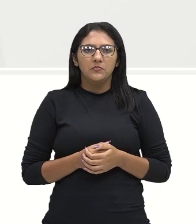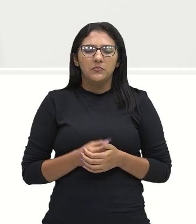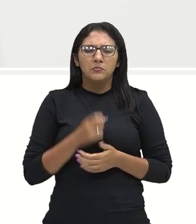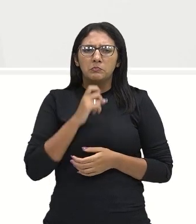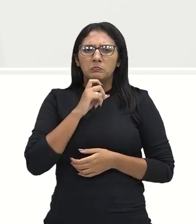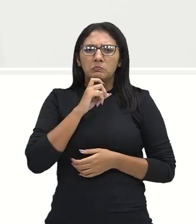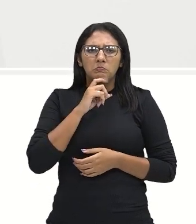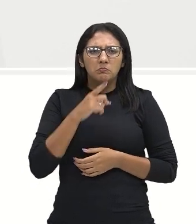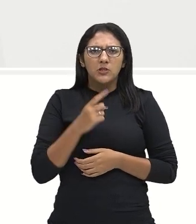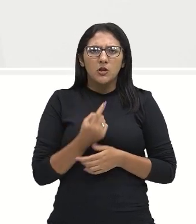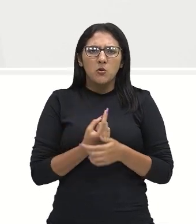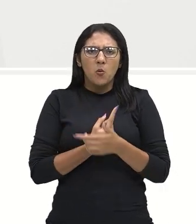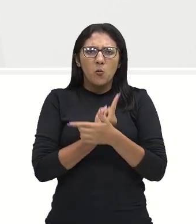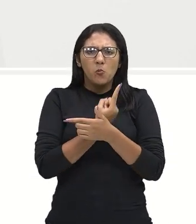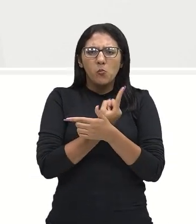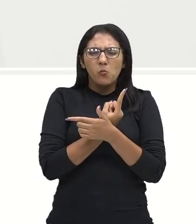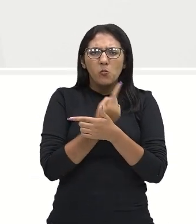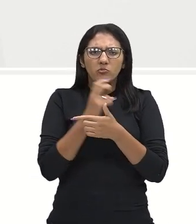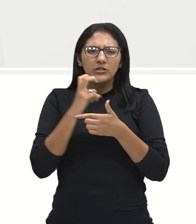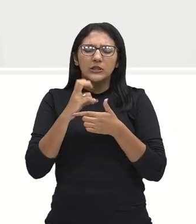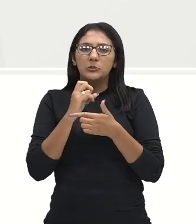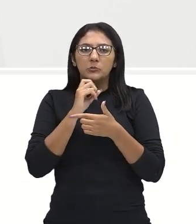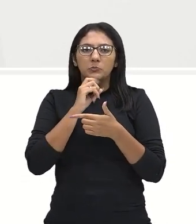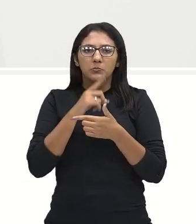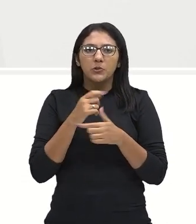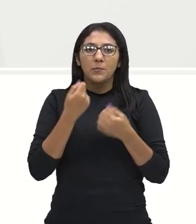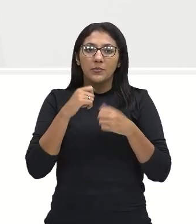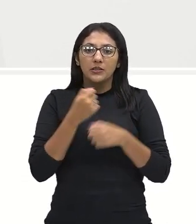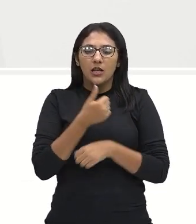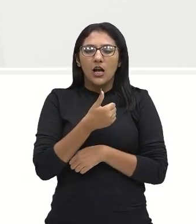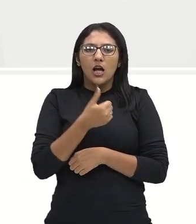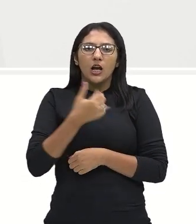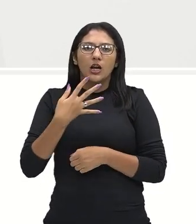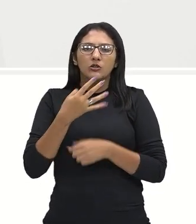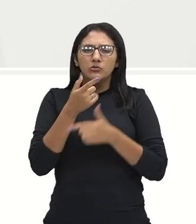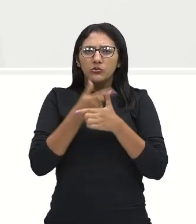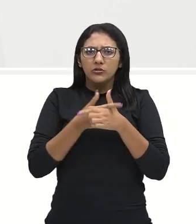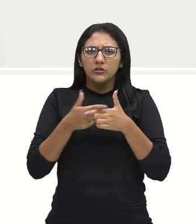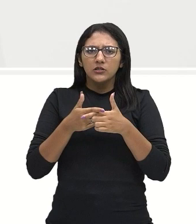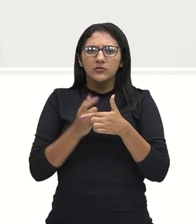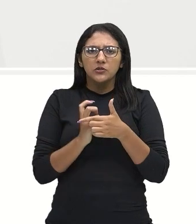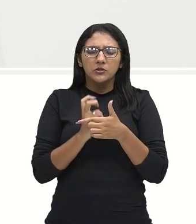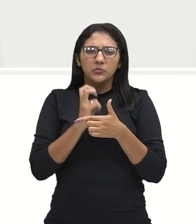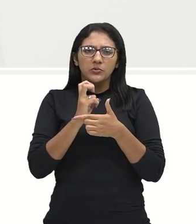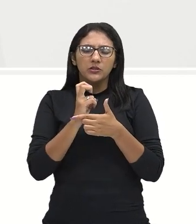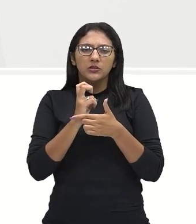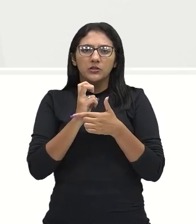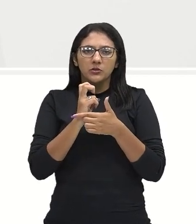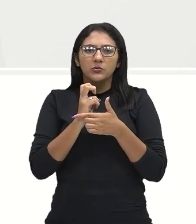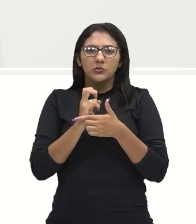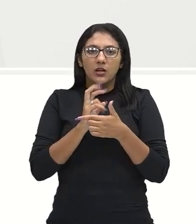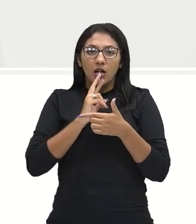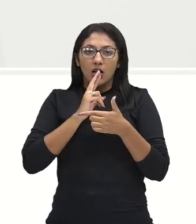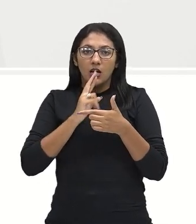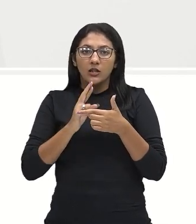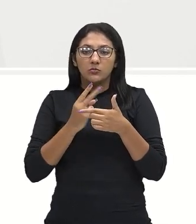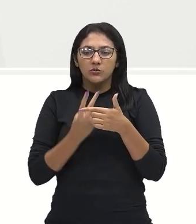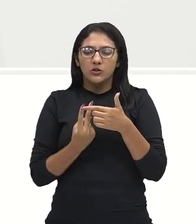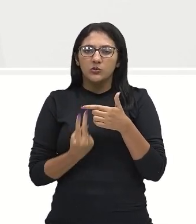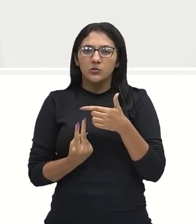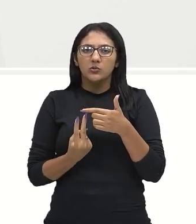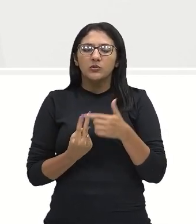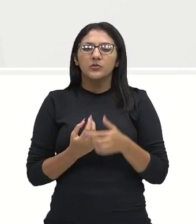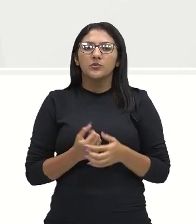5, é claro, você sabe. Deve pegar o 14. 14 dividido para 5, nós vamos obter